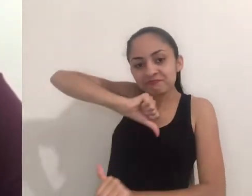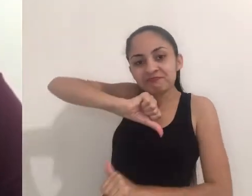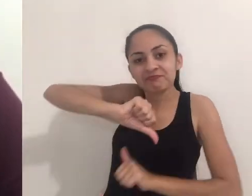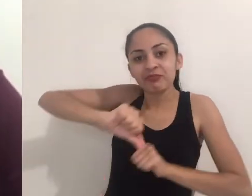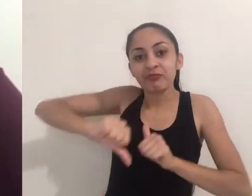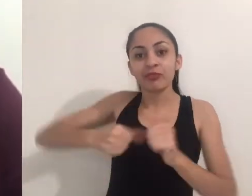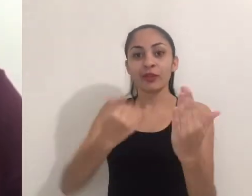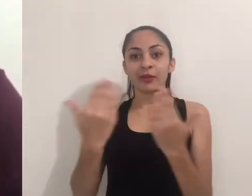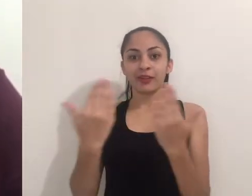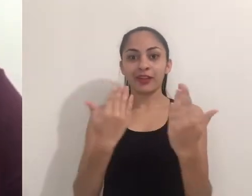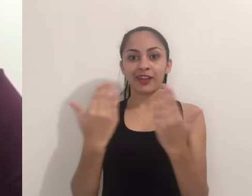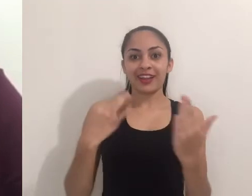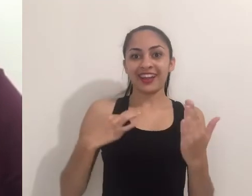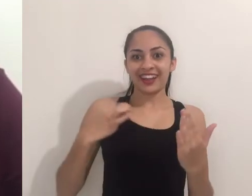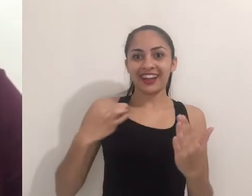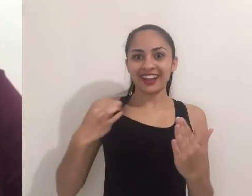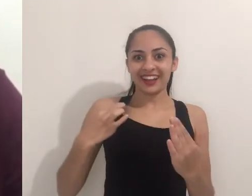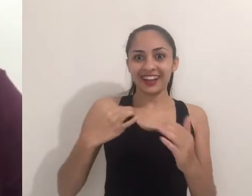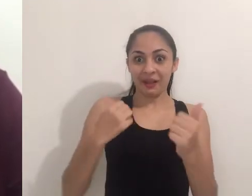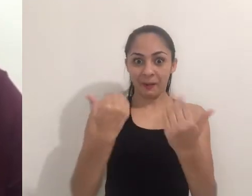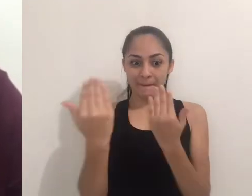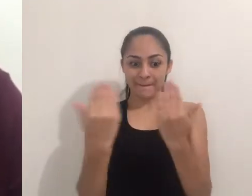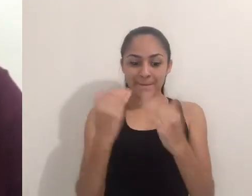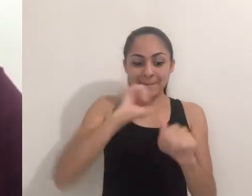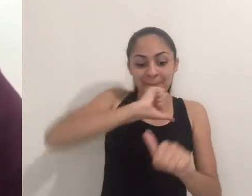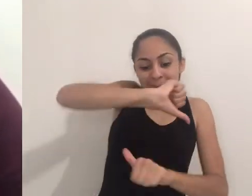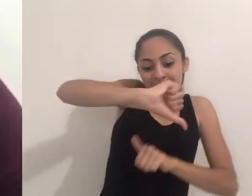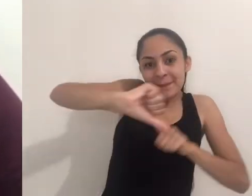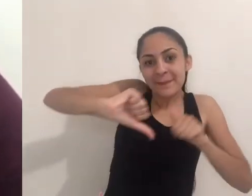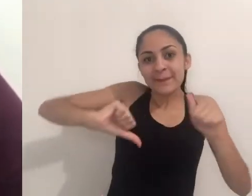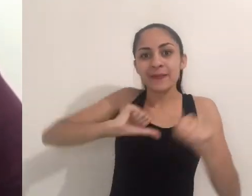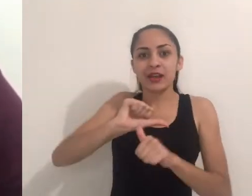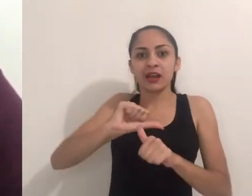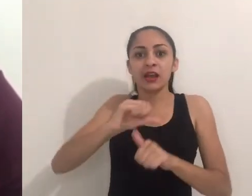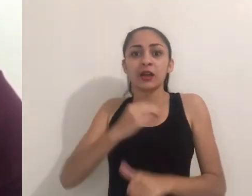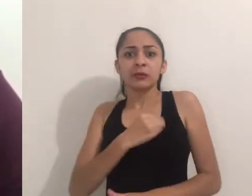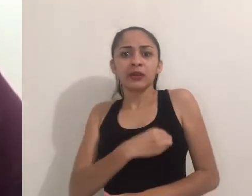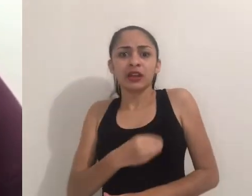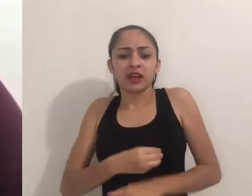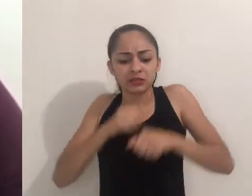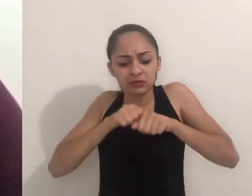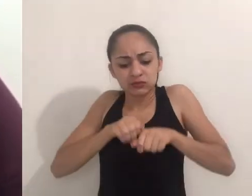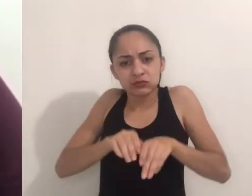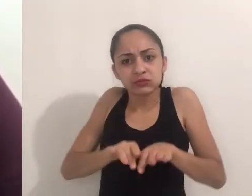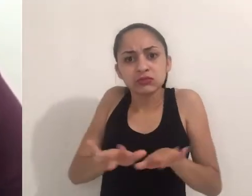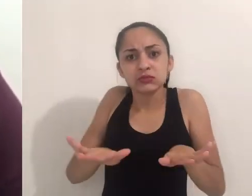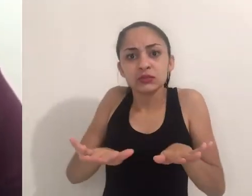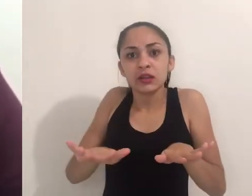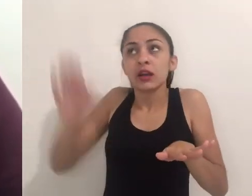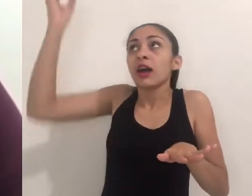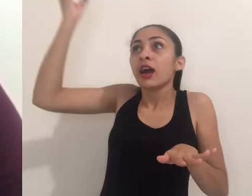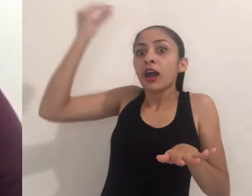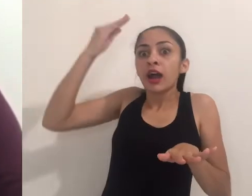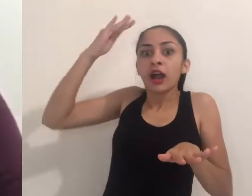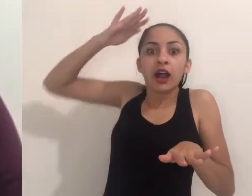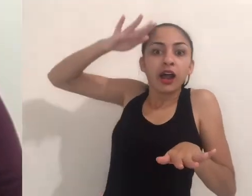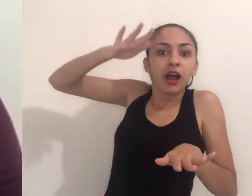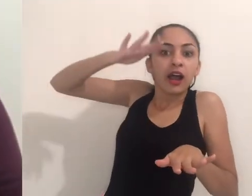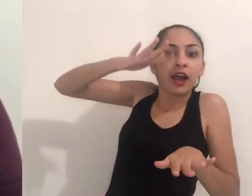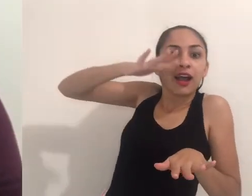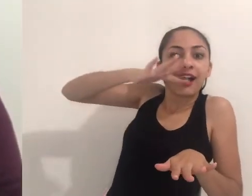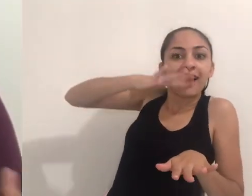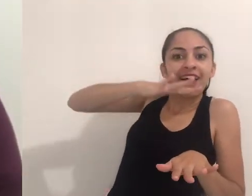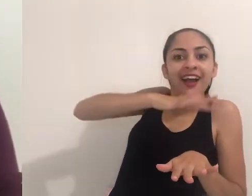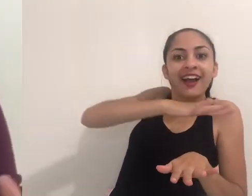de fato, onde abundou o pecado, superabundou a graça de Deus, como a palavra nos diz. Então,